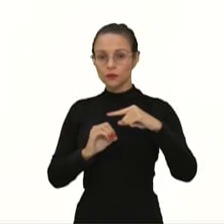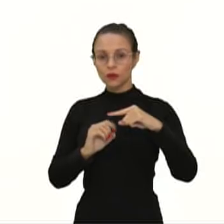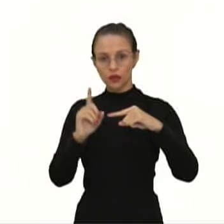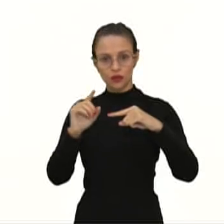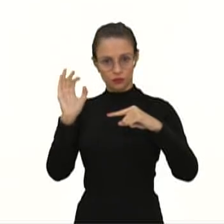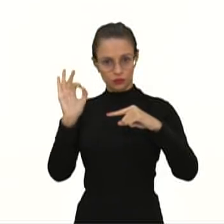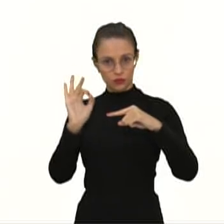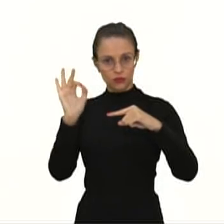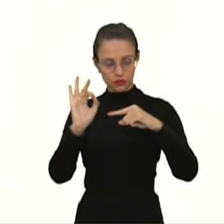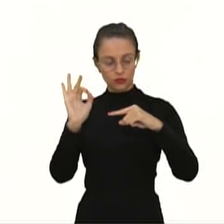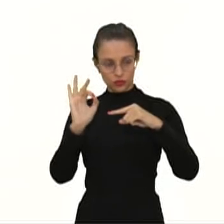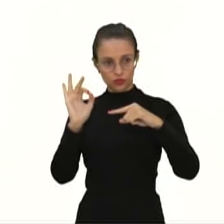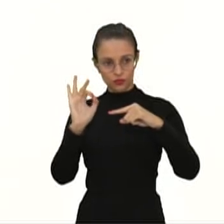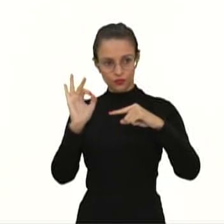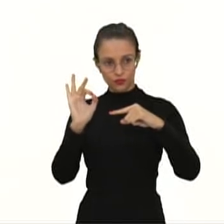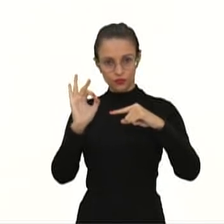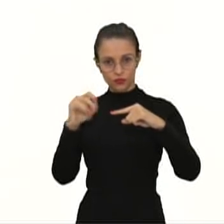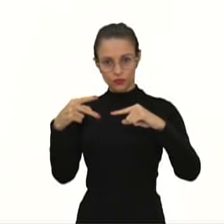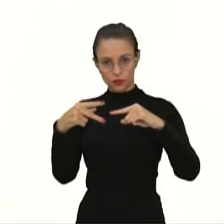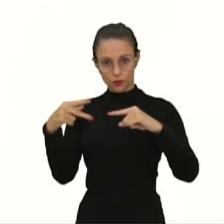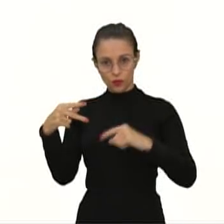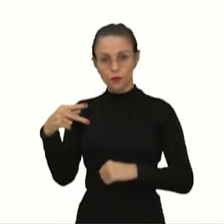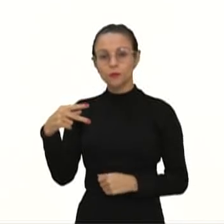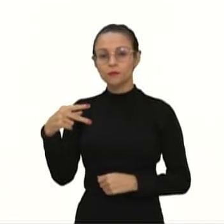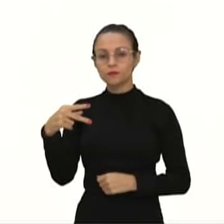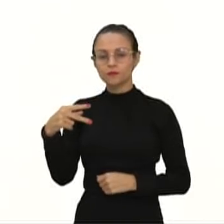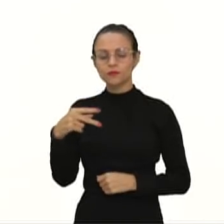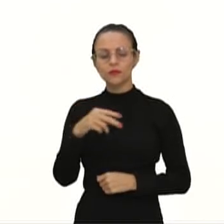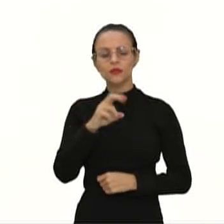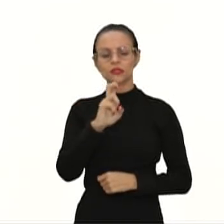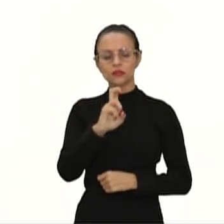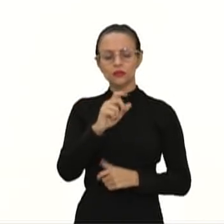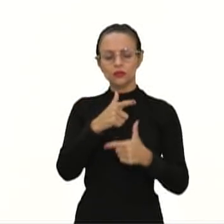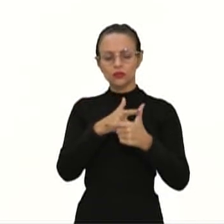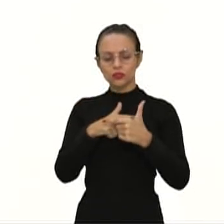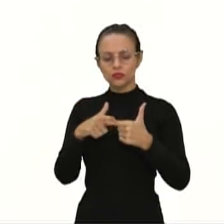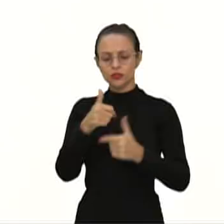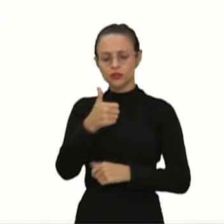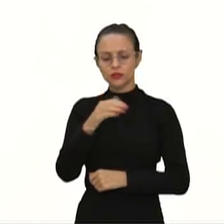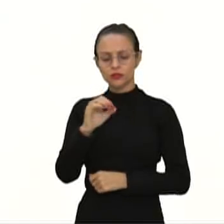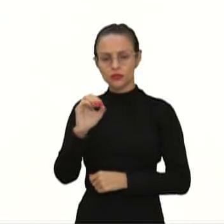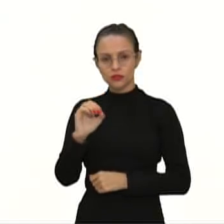com porcentagem. Igual, quanto que é 5 divididos por 100? É